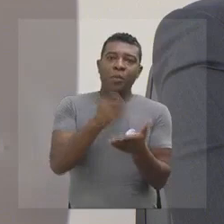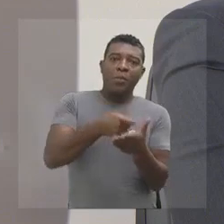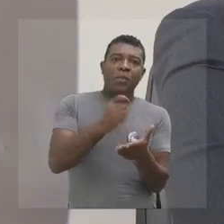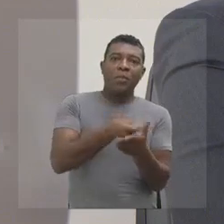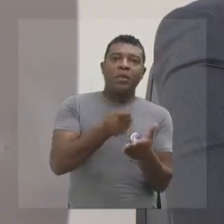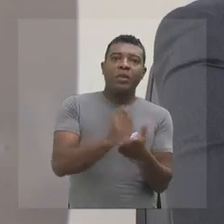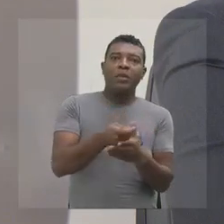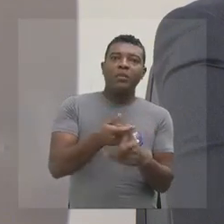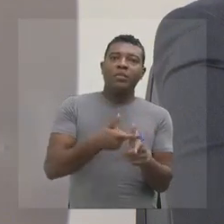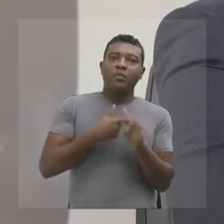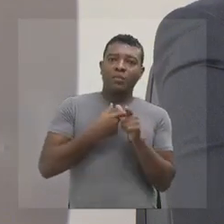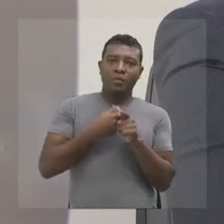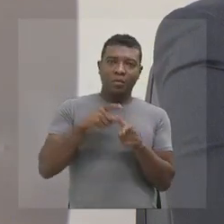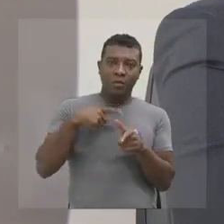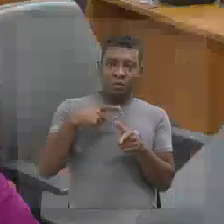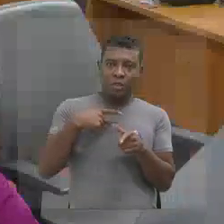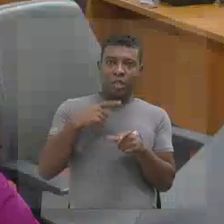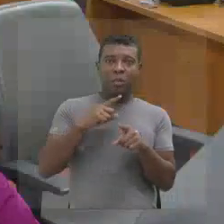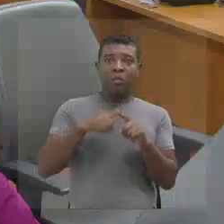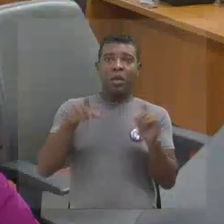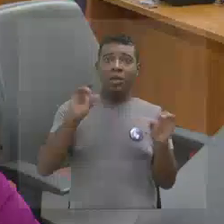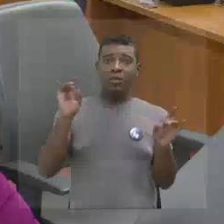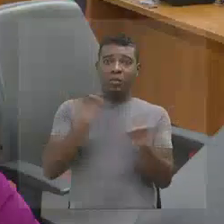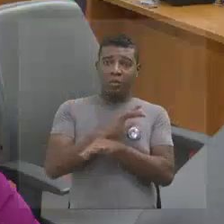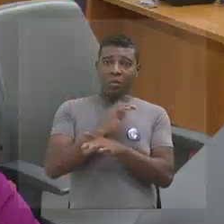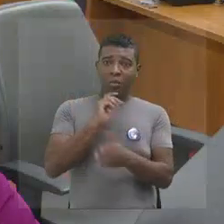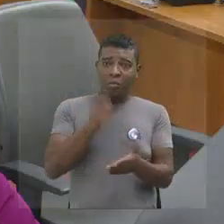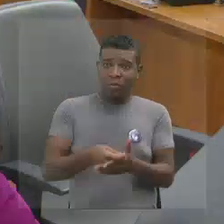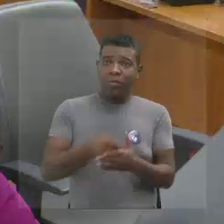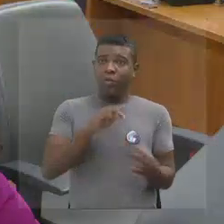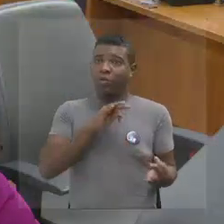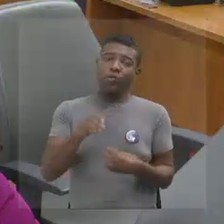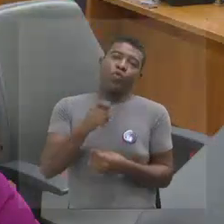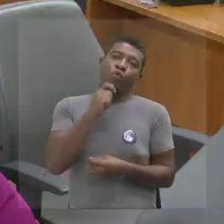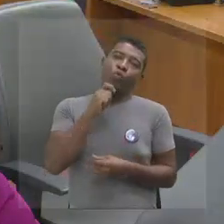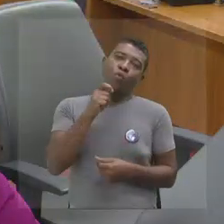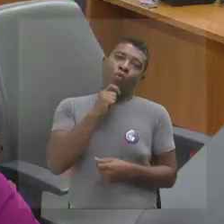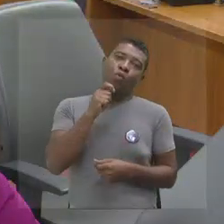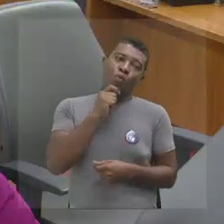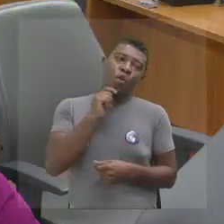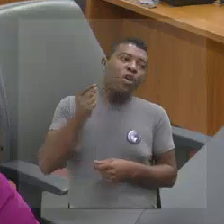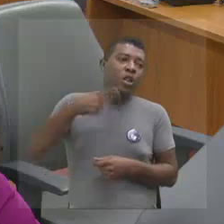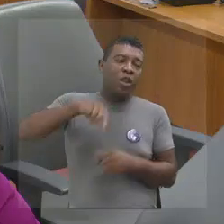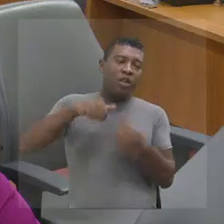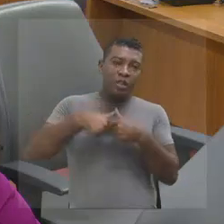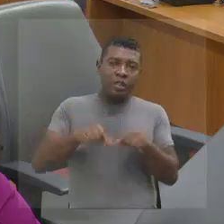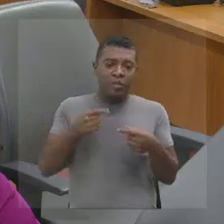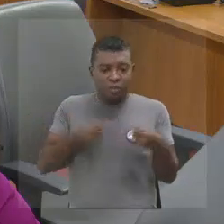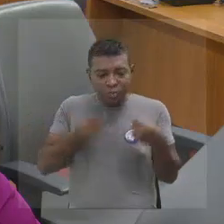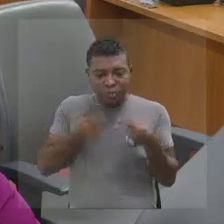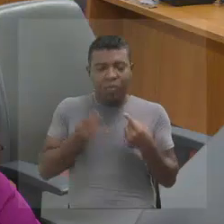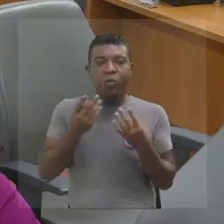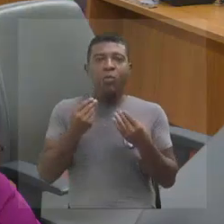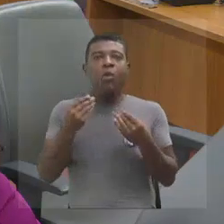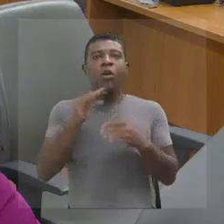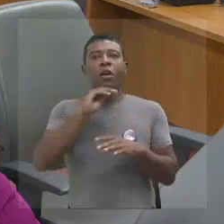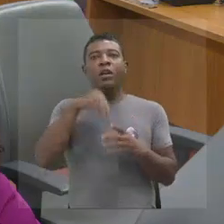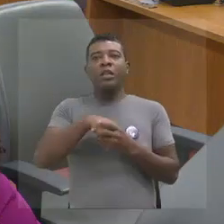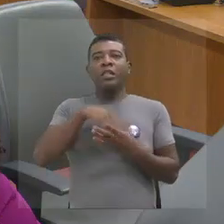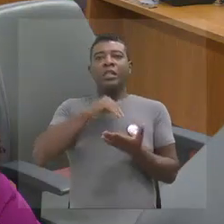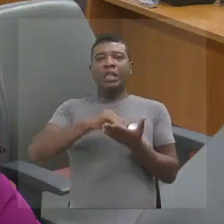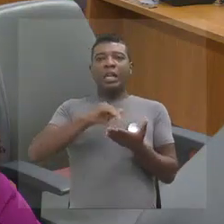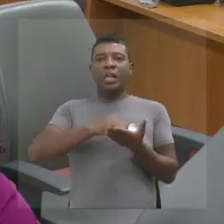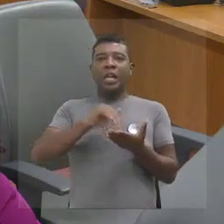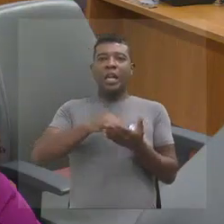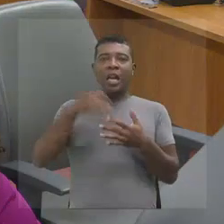tínhamos mas não conseguimos de fato concluir o passivo do bolsa verde a gente tem discutido isso muito junto com a secretaria de fazenda e Secretaria de